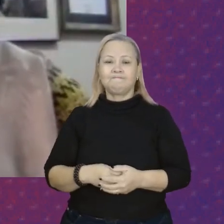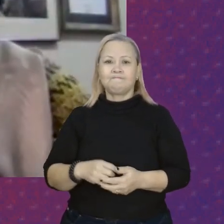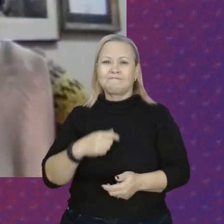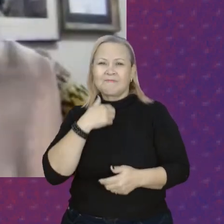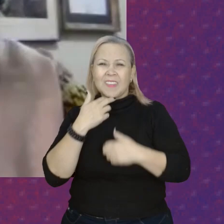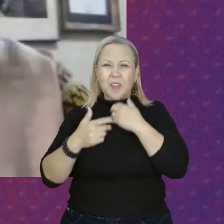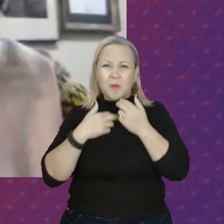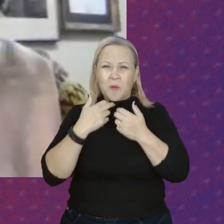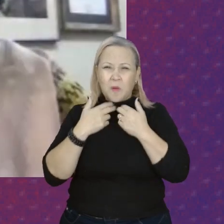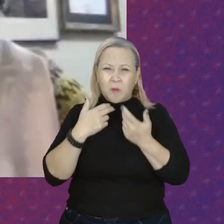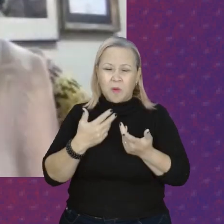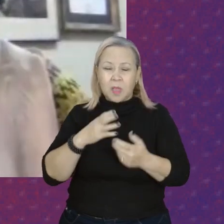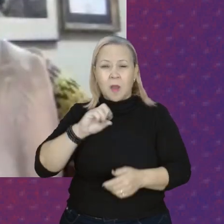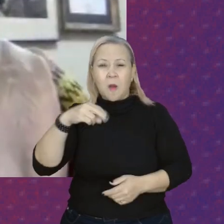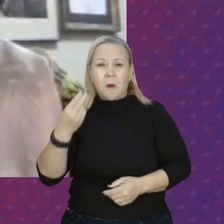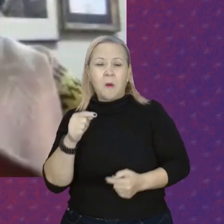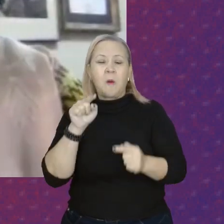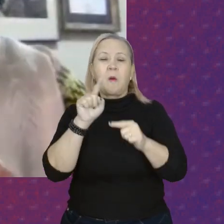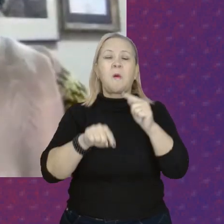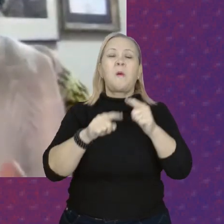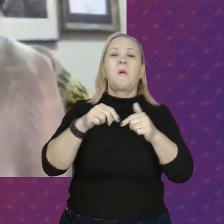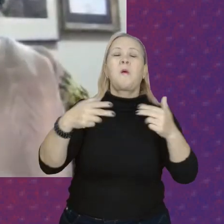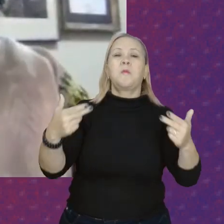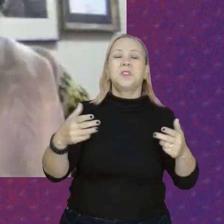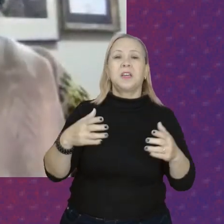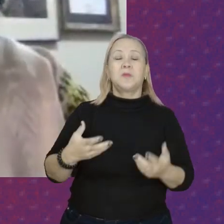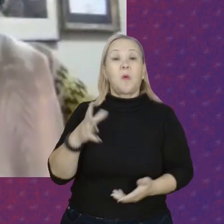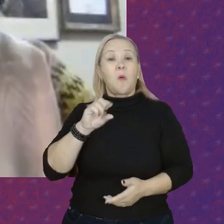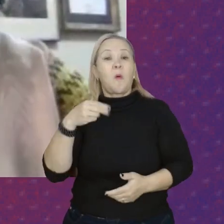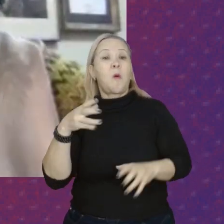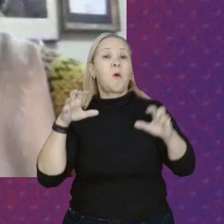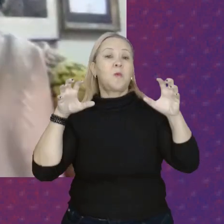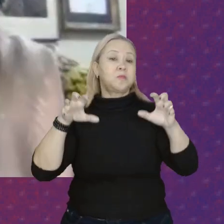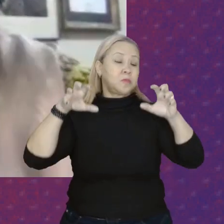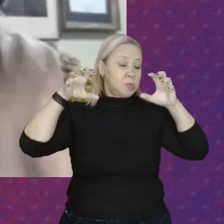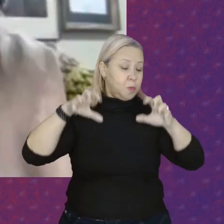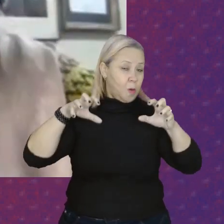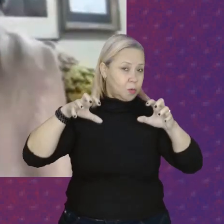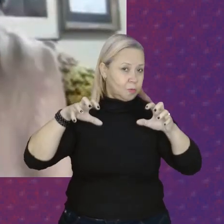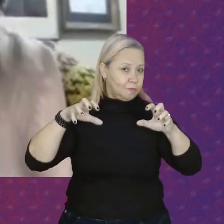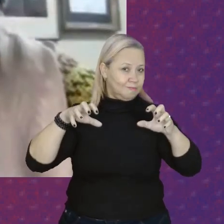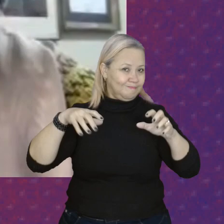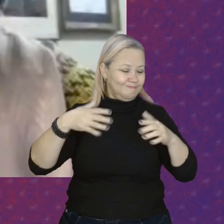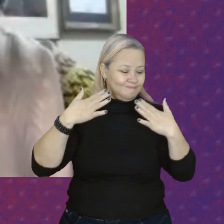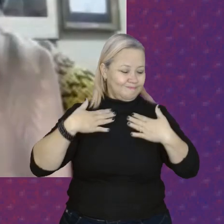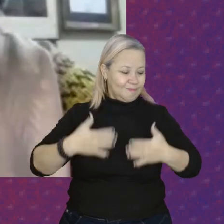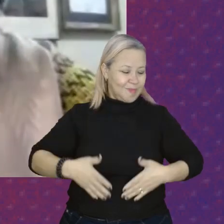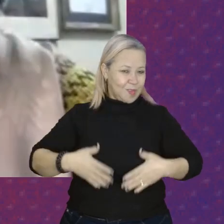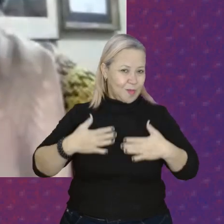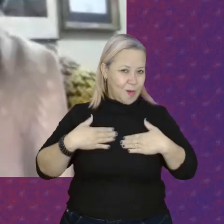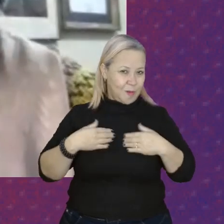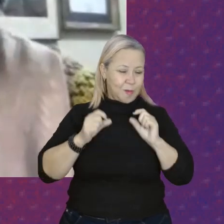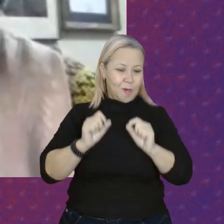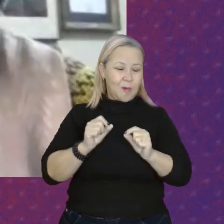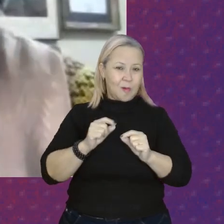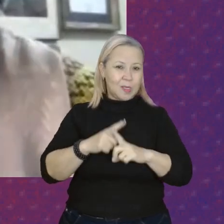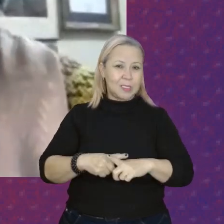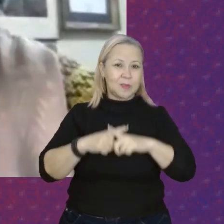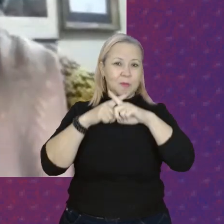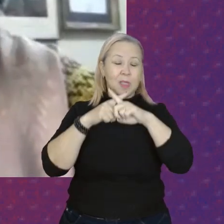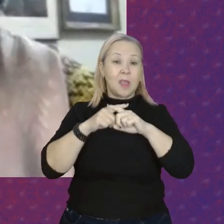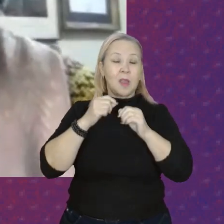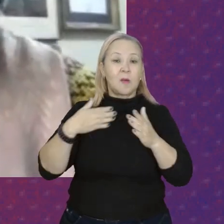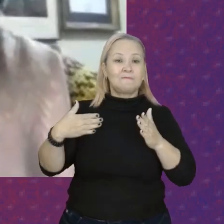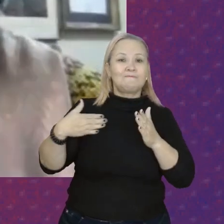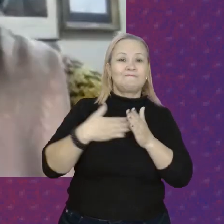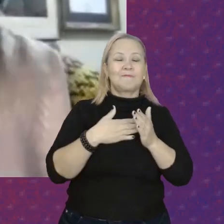de objetificação e de monstrualização desses corpos, o que acabava concorrendo para a